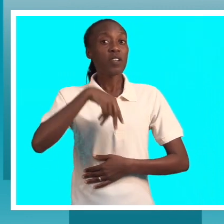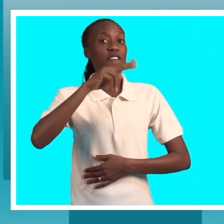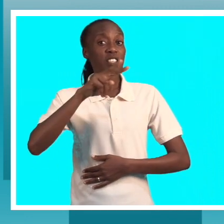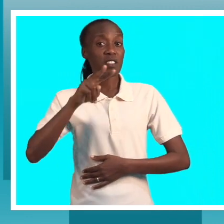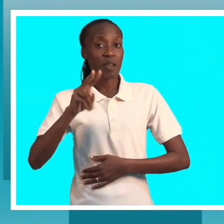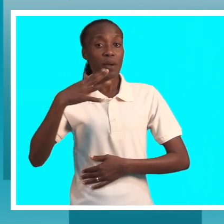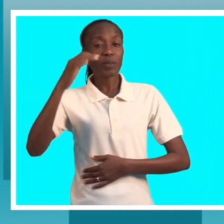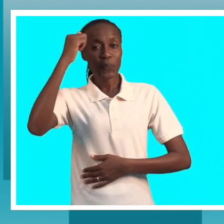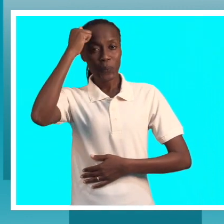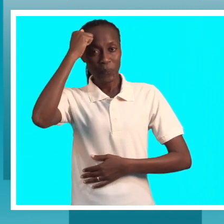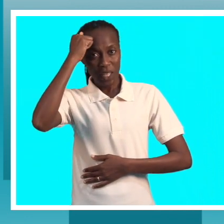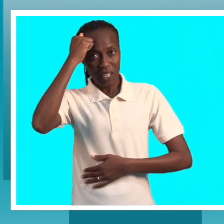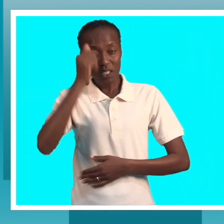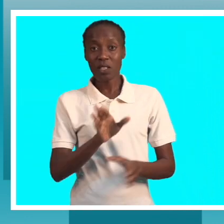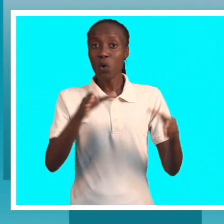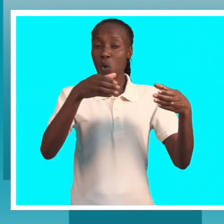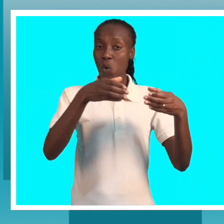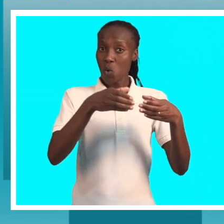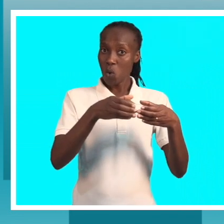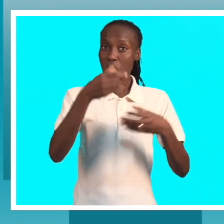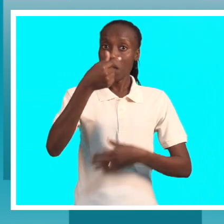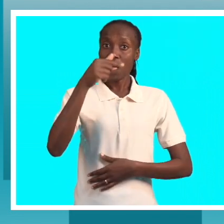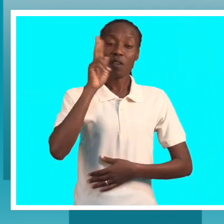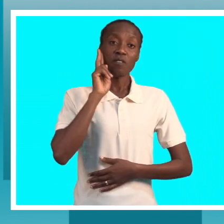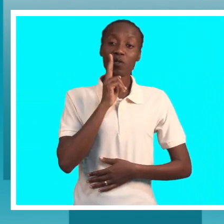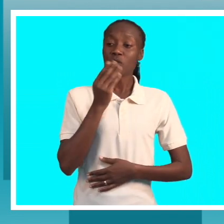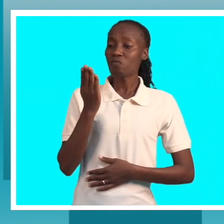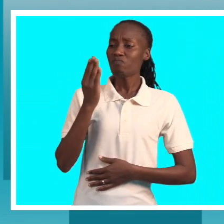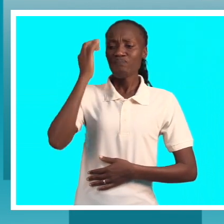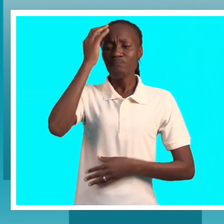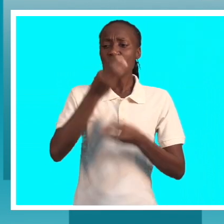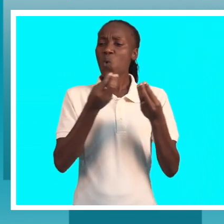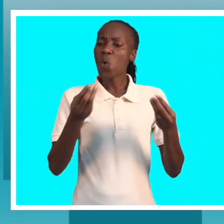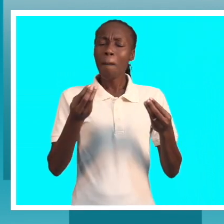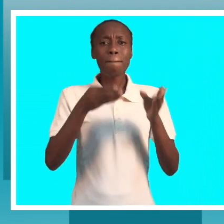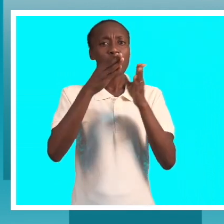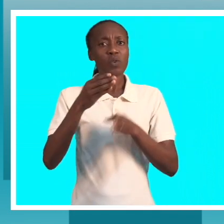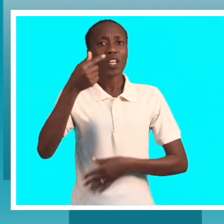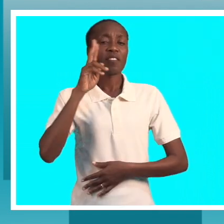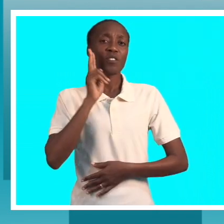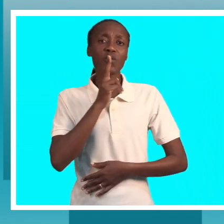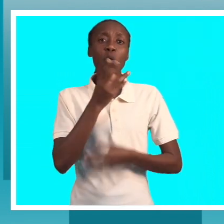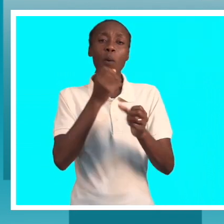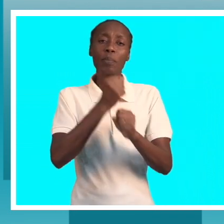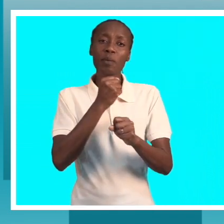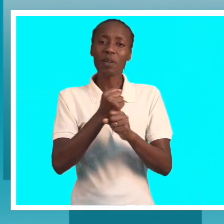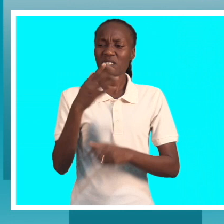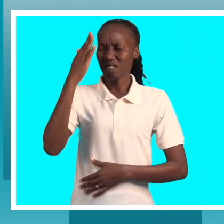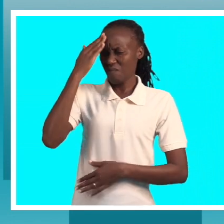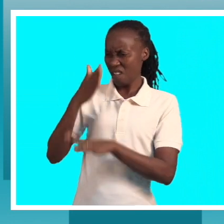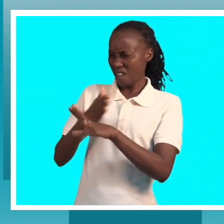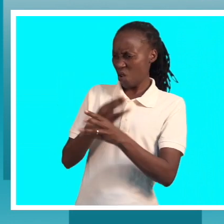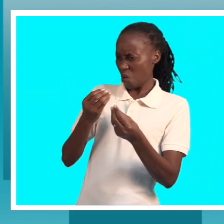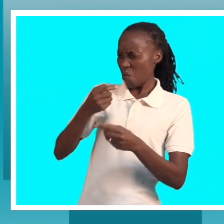convite e visitar a equipa, conhecer melhor a equipa da TV Surdo. O que achou do pessoal da TV Surdo? Como é que eles trabalham?